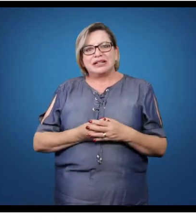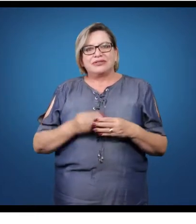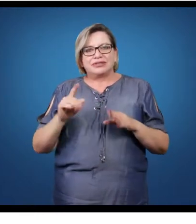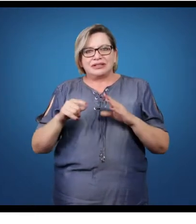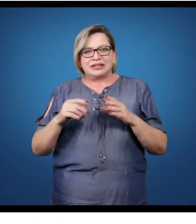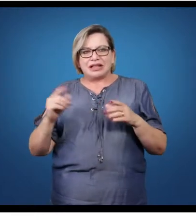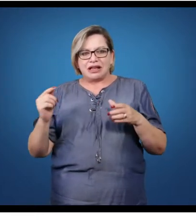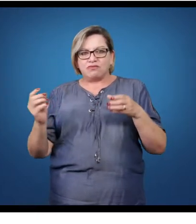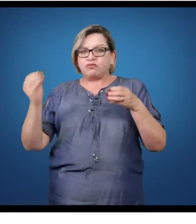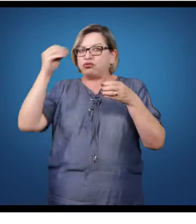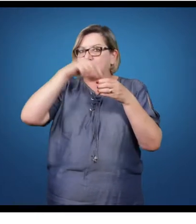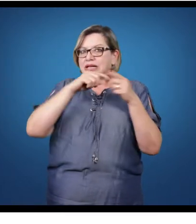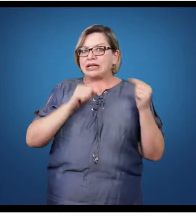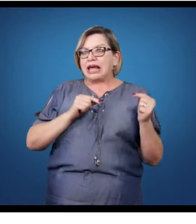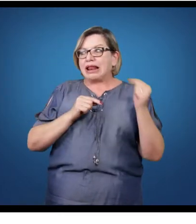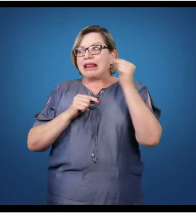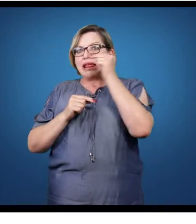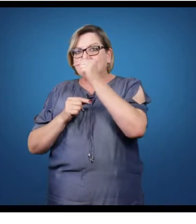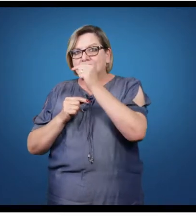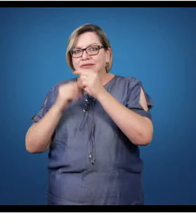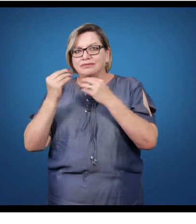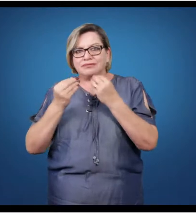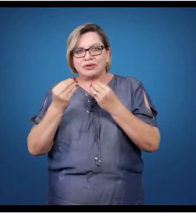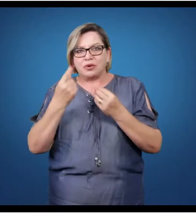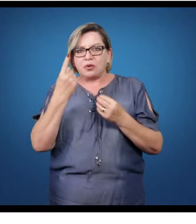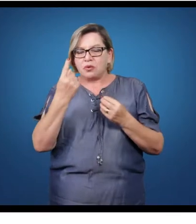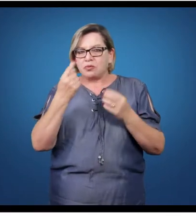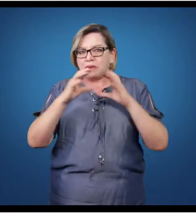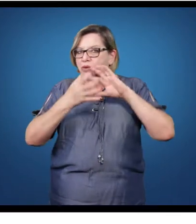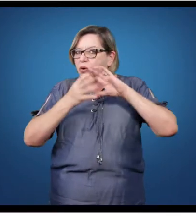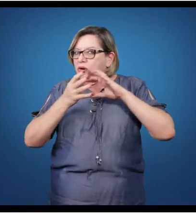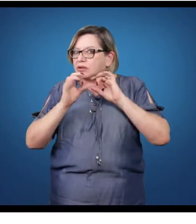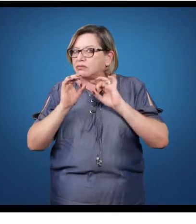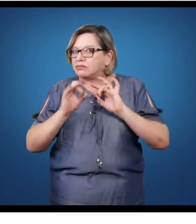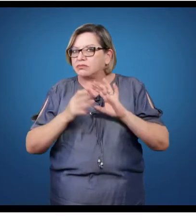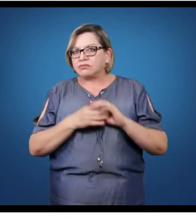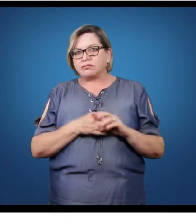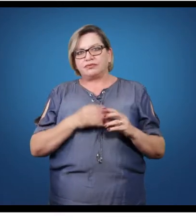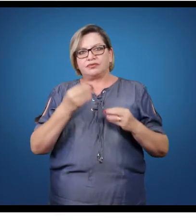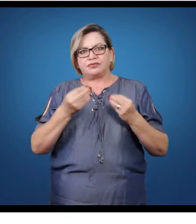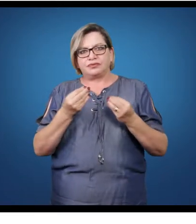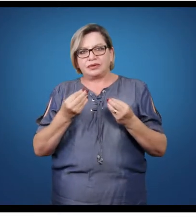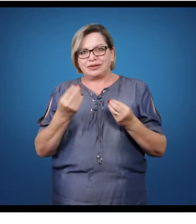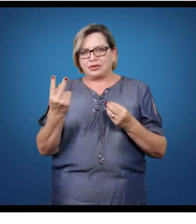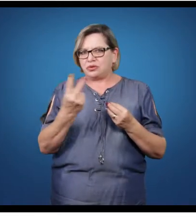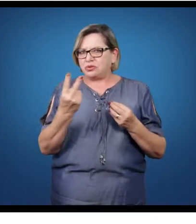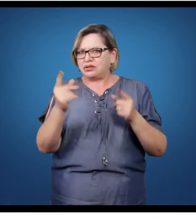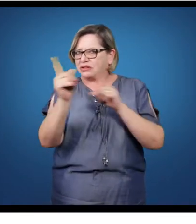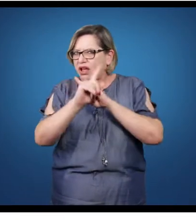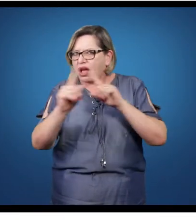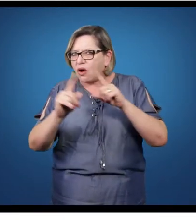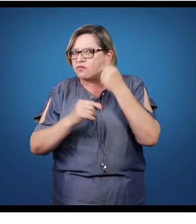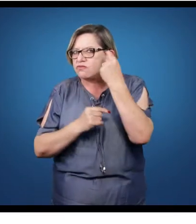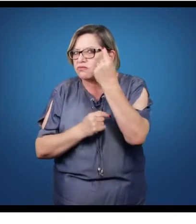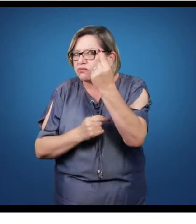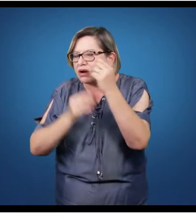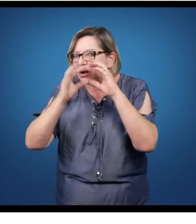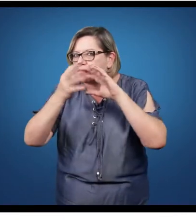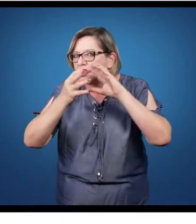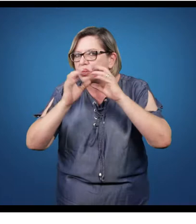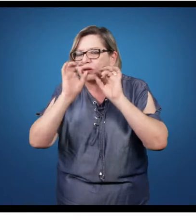a se instalar e elas vão fazer aqui deixar uma bola bola só o zé com duas bolas em jogo é um contra o outro